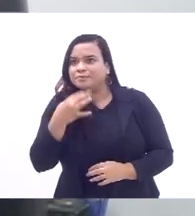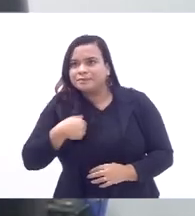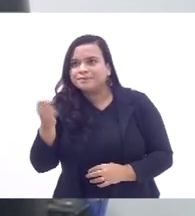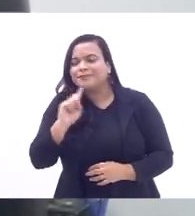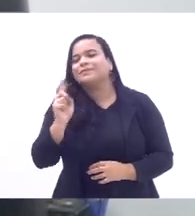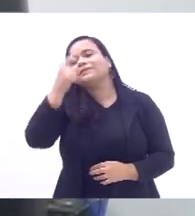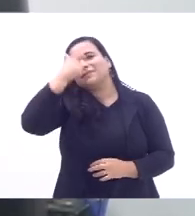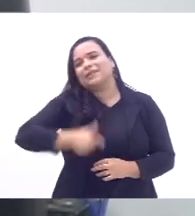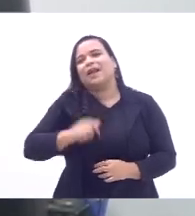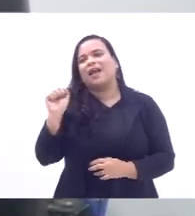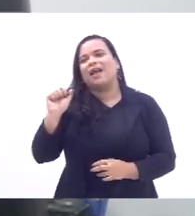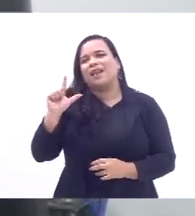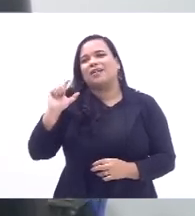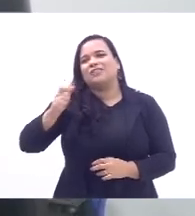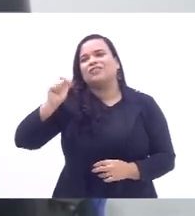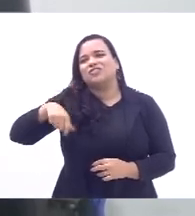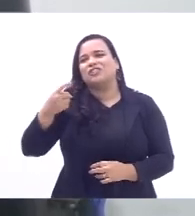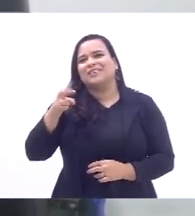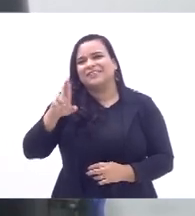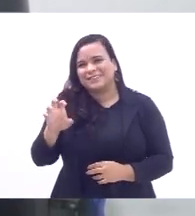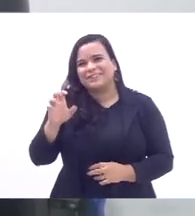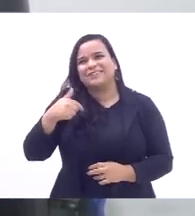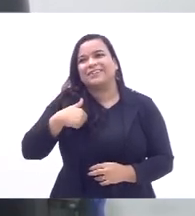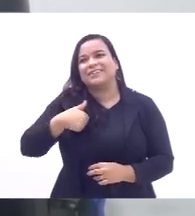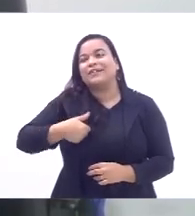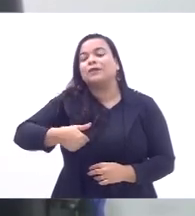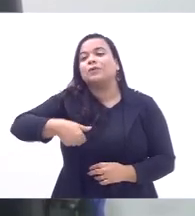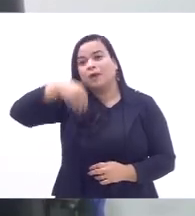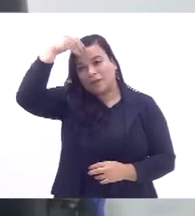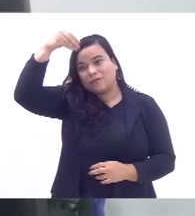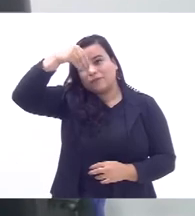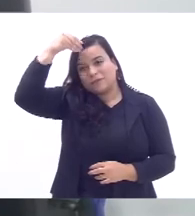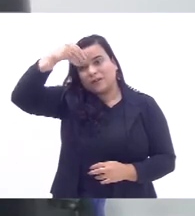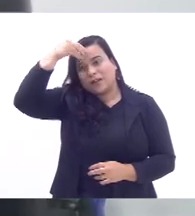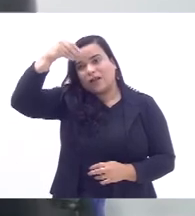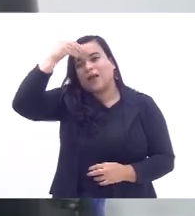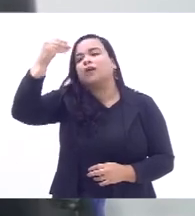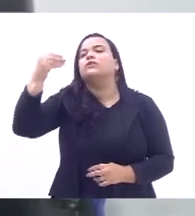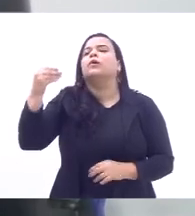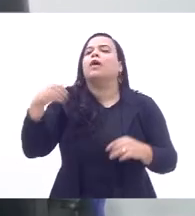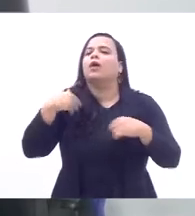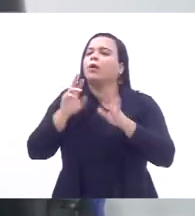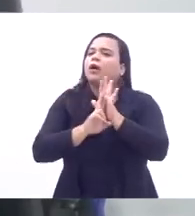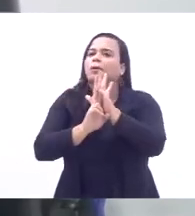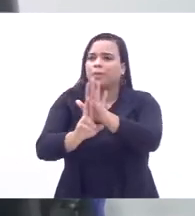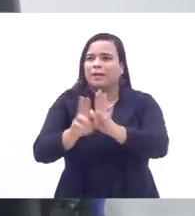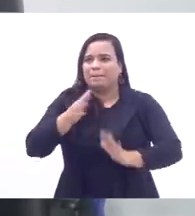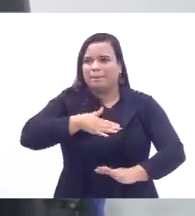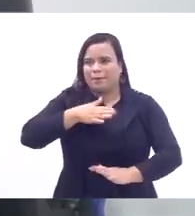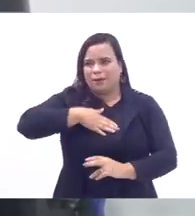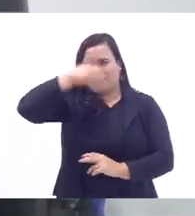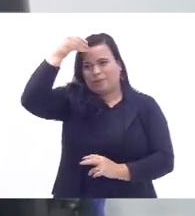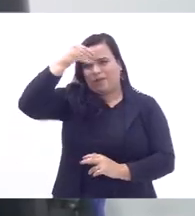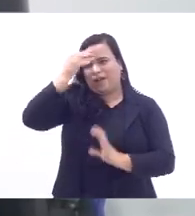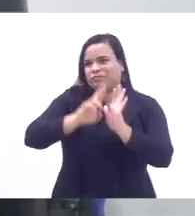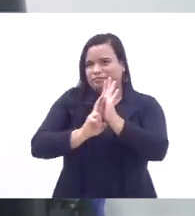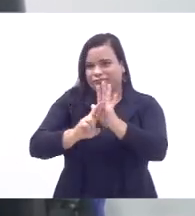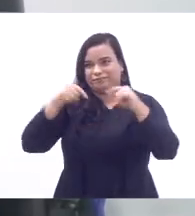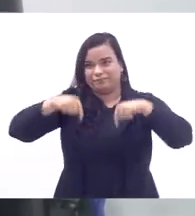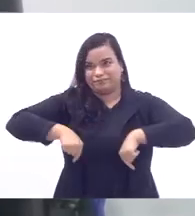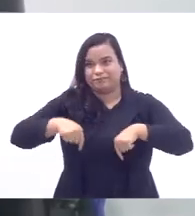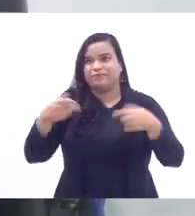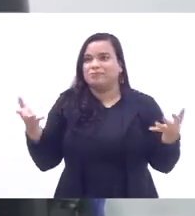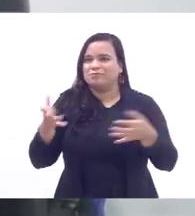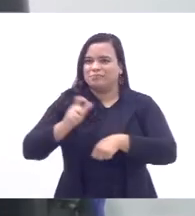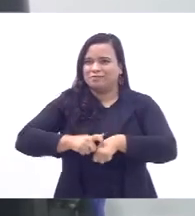Alexandre Alcântara Turalli, afilhado de Evandro Turairá, estou aqui representando meu padrinho, nesse momento